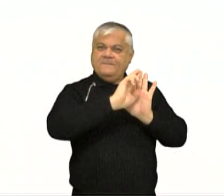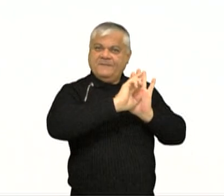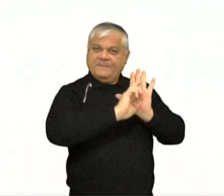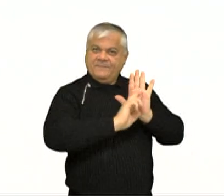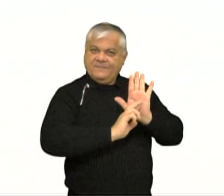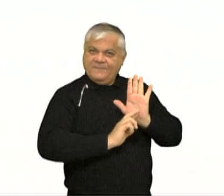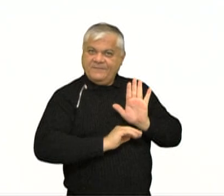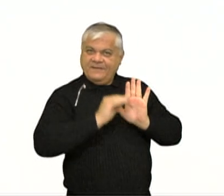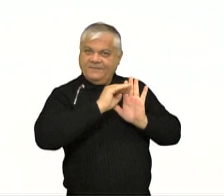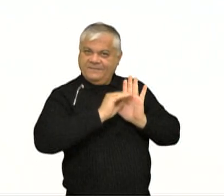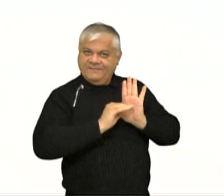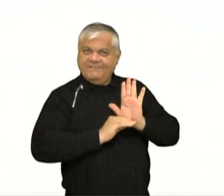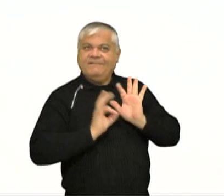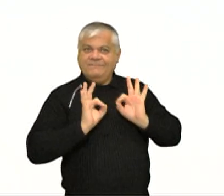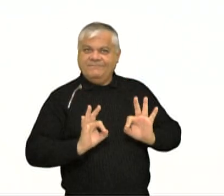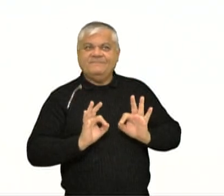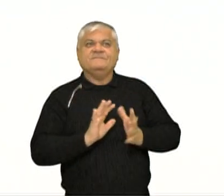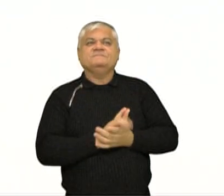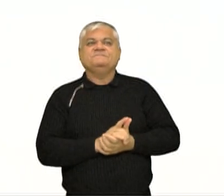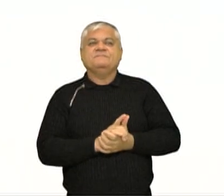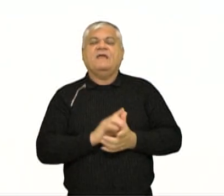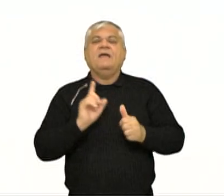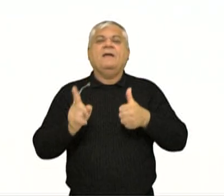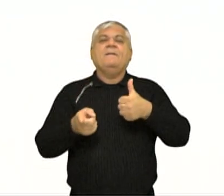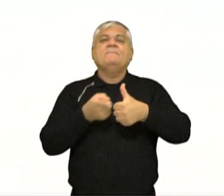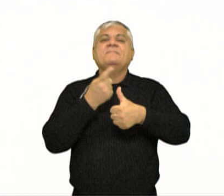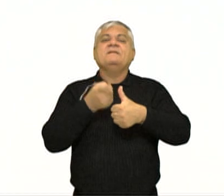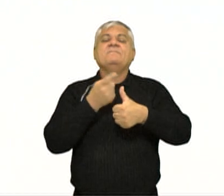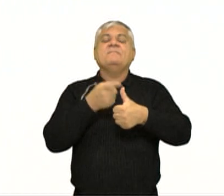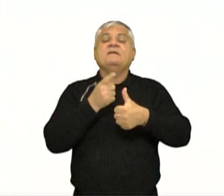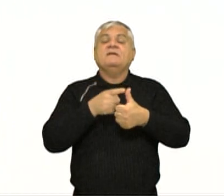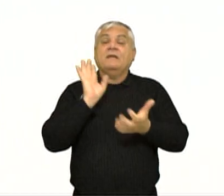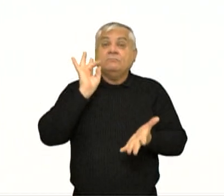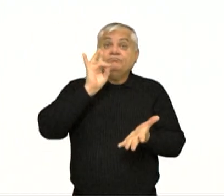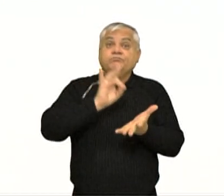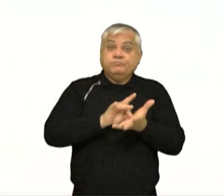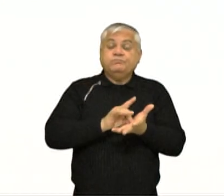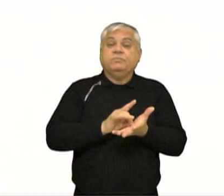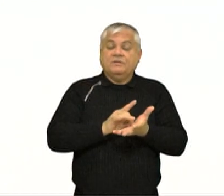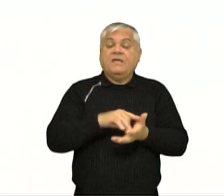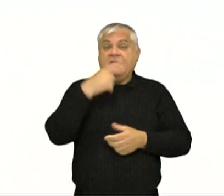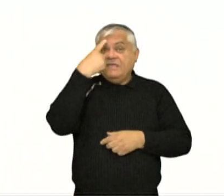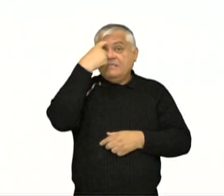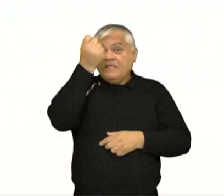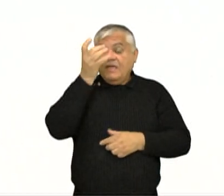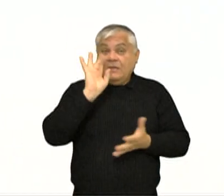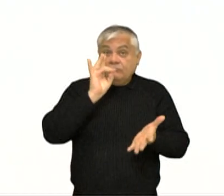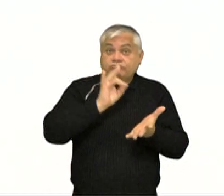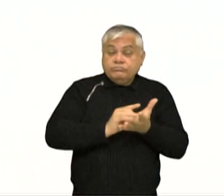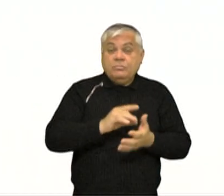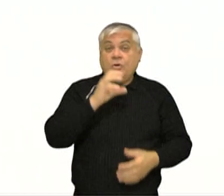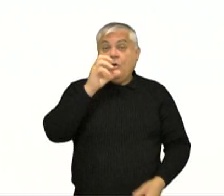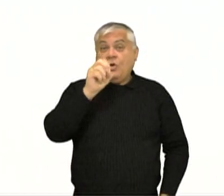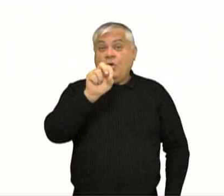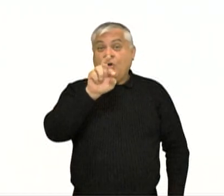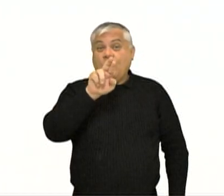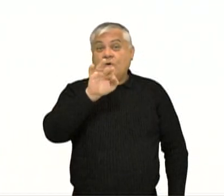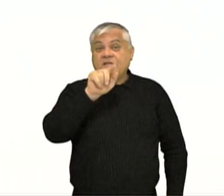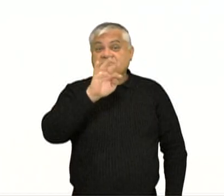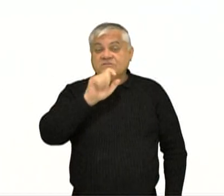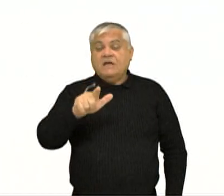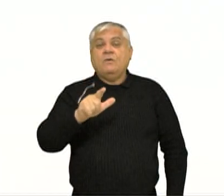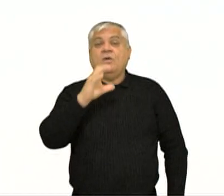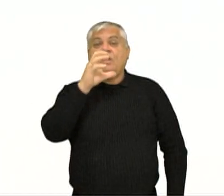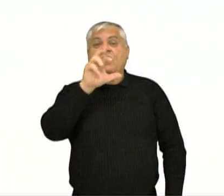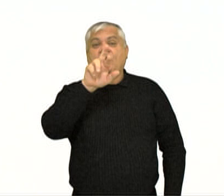para essa disputa. Então, a primeira, vamos dizer, a original, que vem da ideia original do mountain bike, é o cross